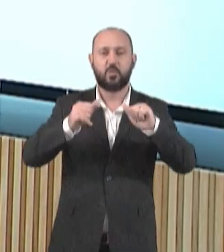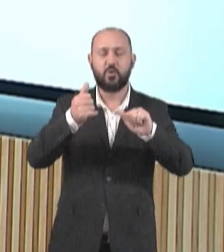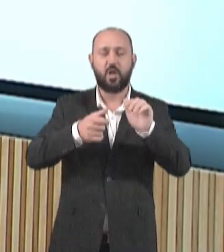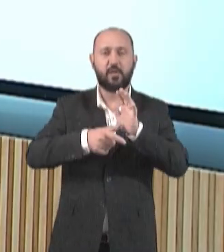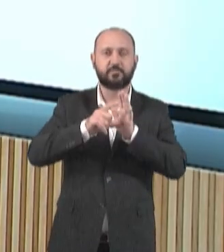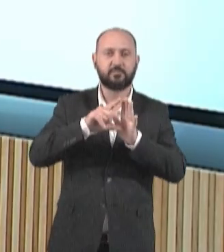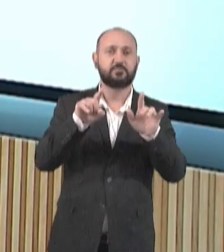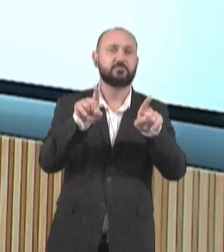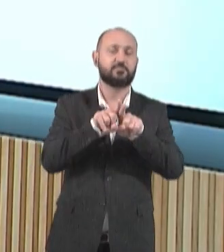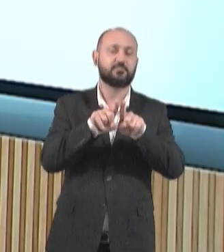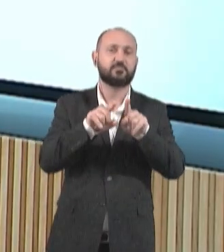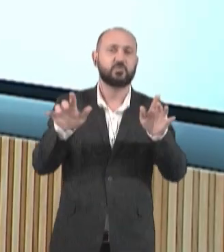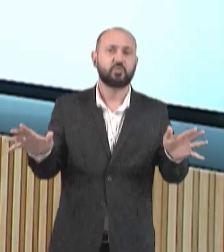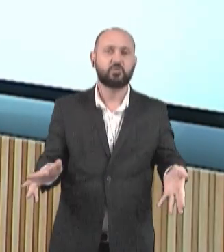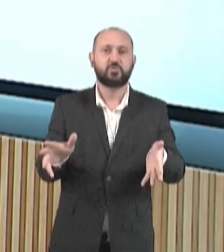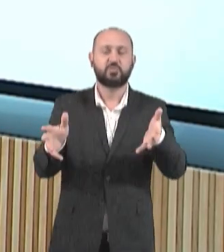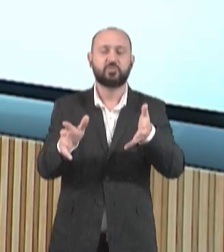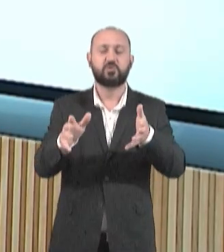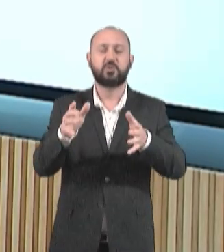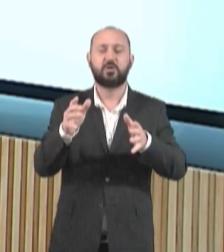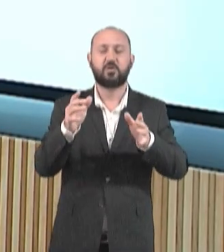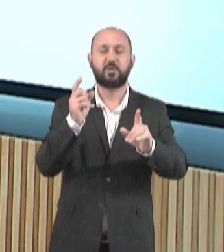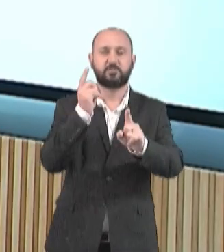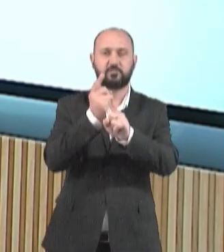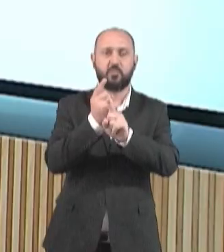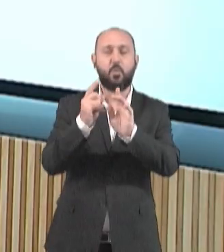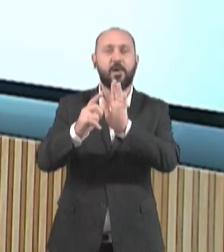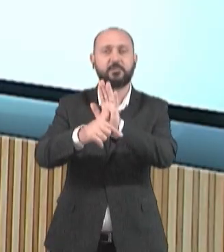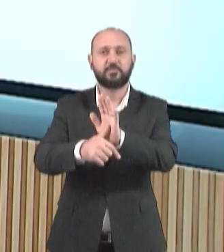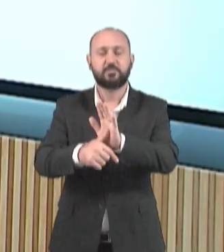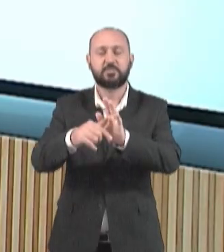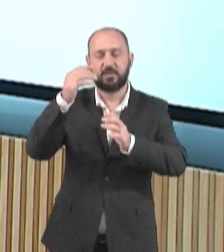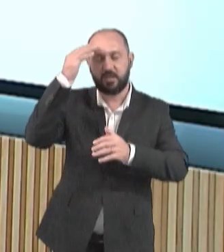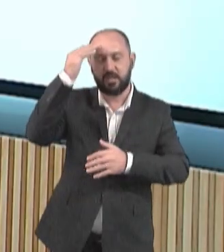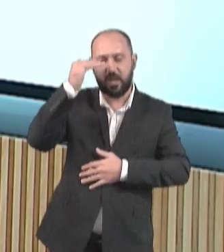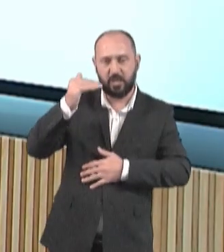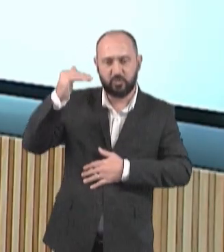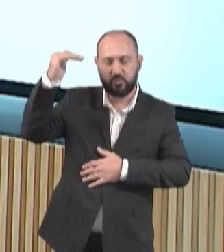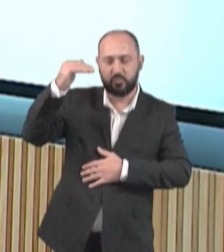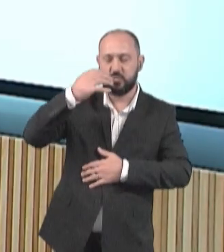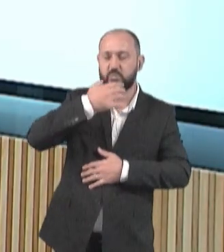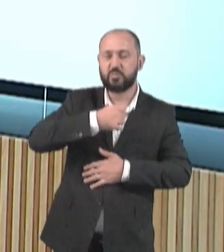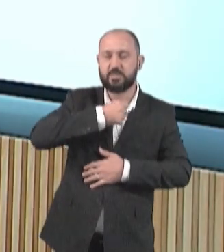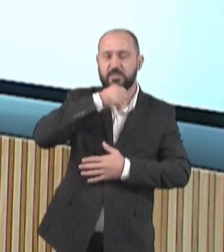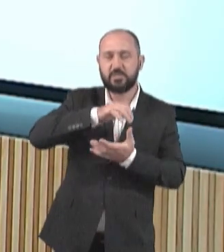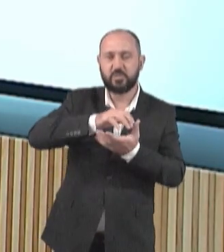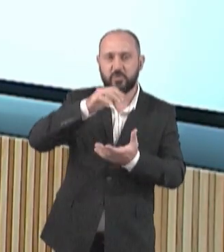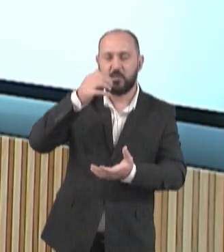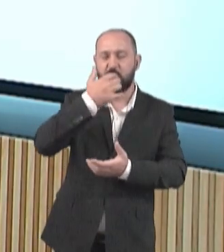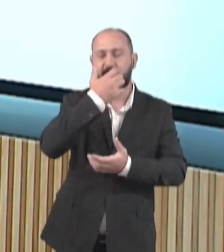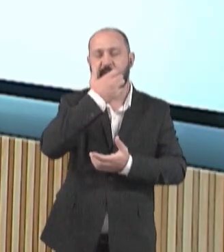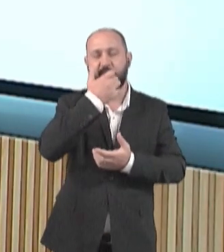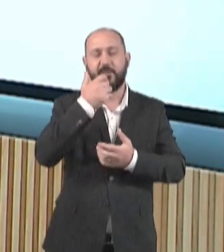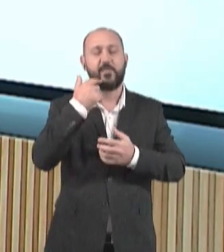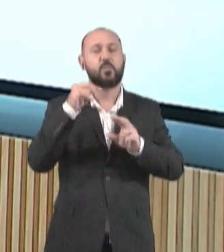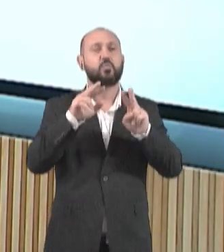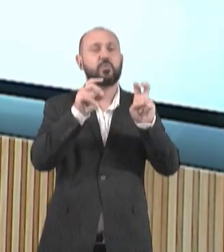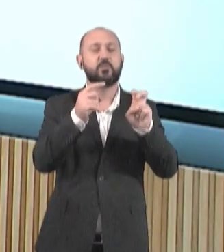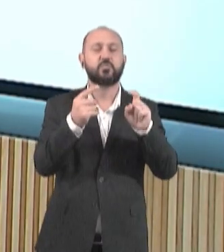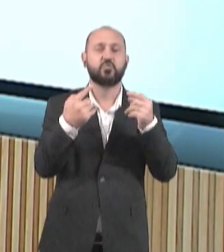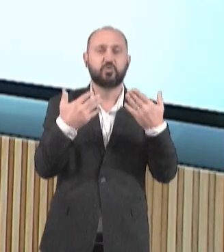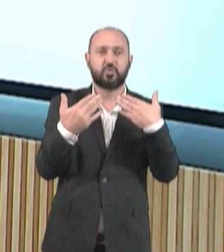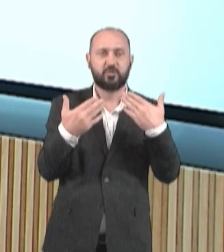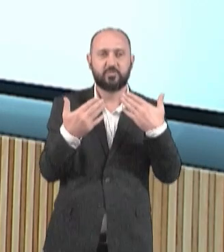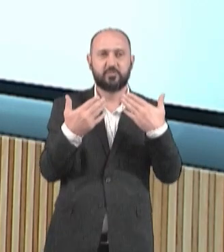precoce, mas também incentivando o diagnóstico tardio em adultos e idosos. É um tema que a sociedade